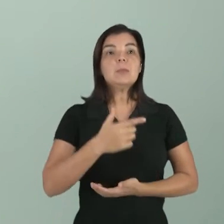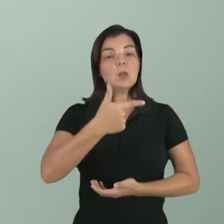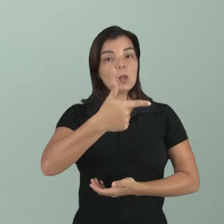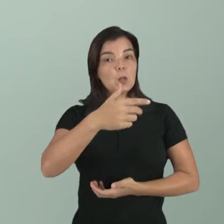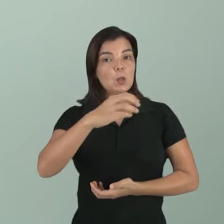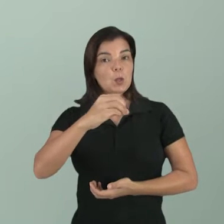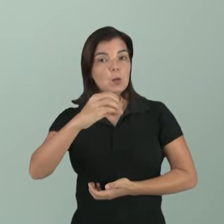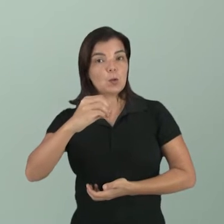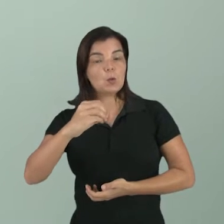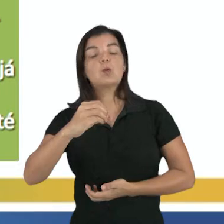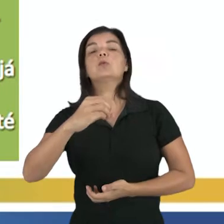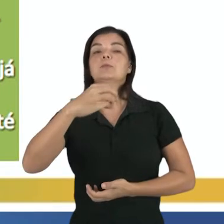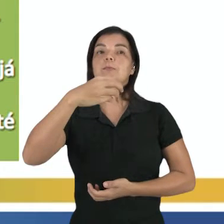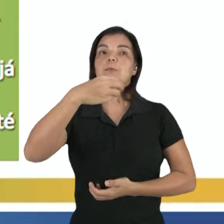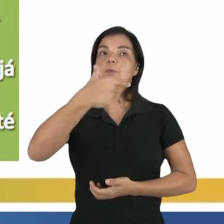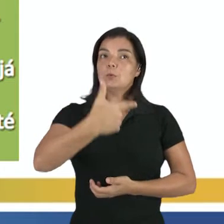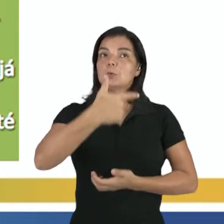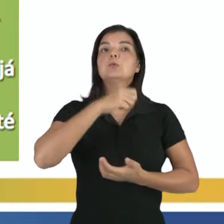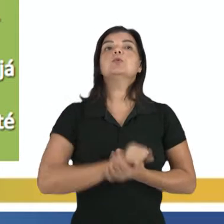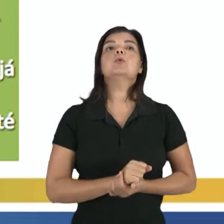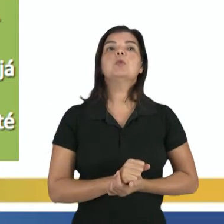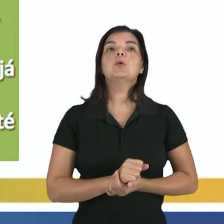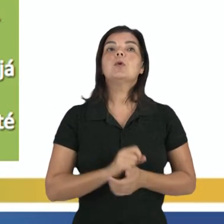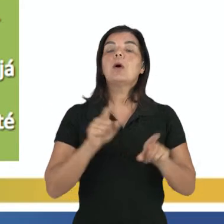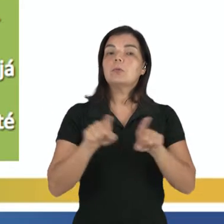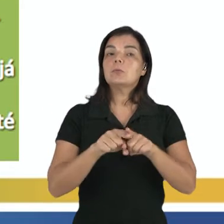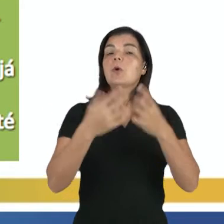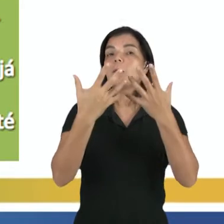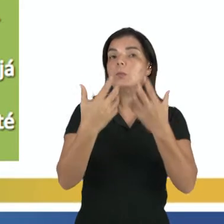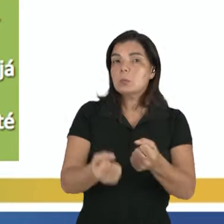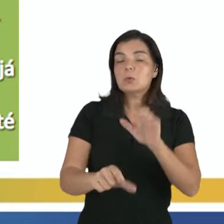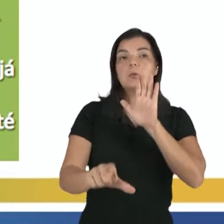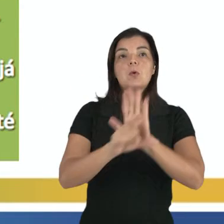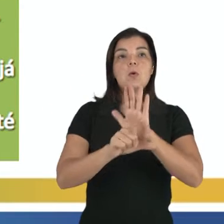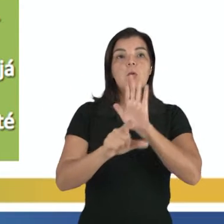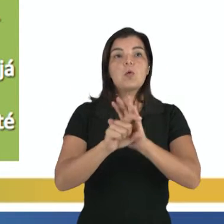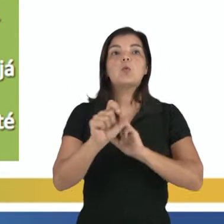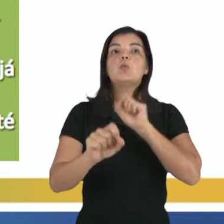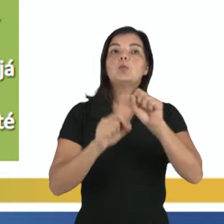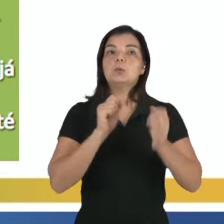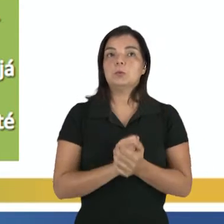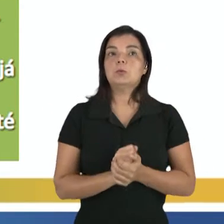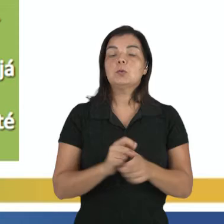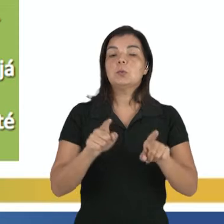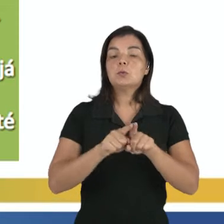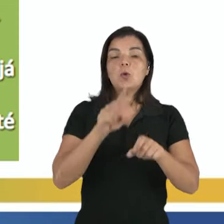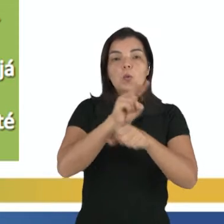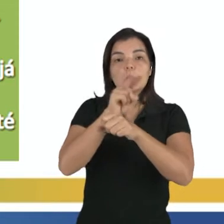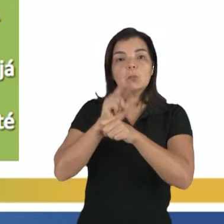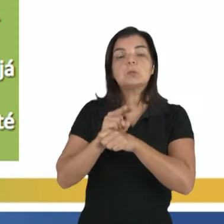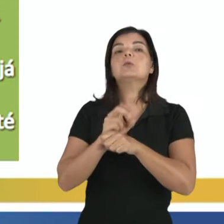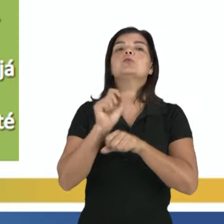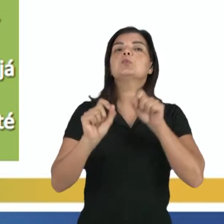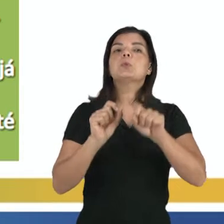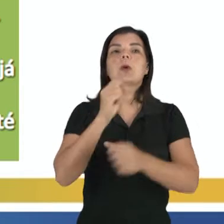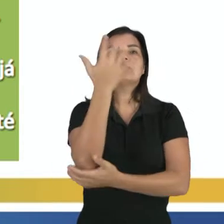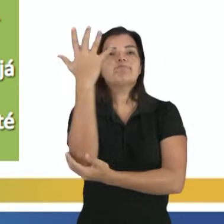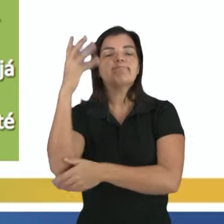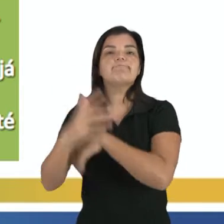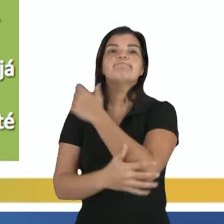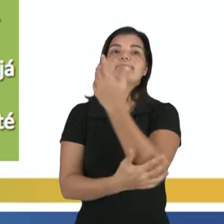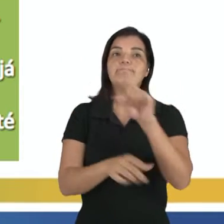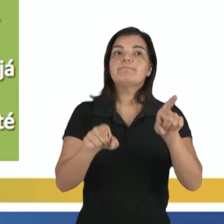em 2002, foi aprovada a lei que dispõe sobre as unidades de conservação da natureza, ou seja,